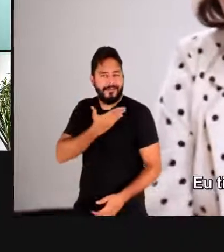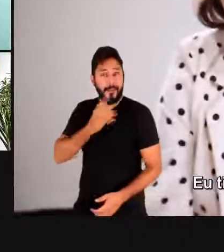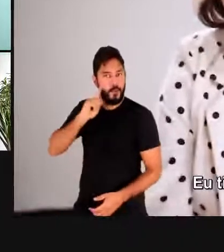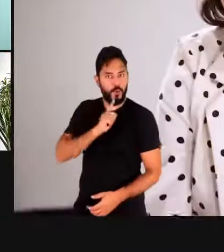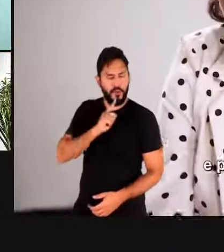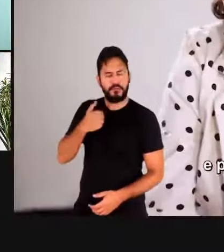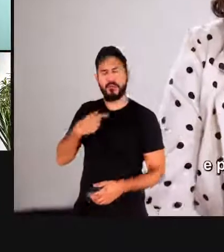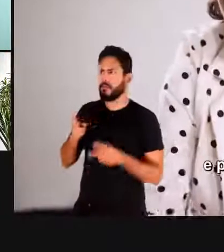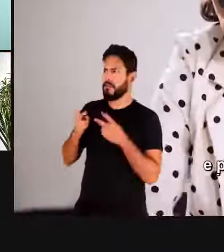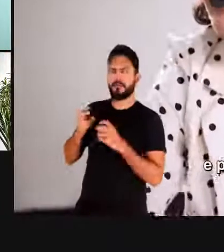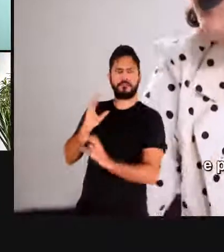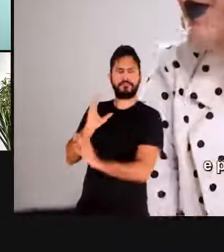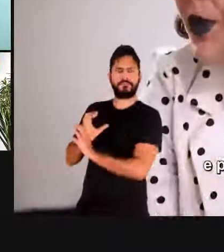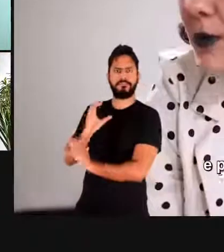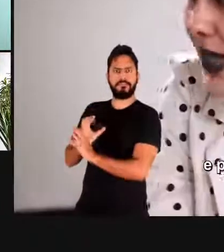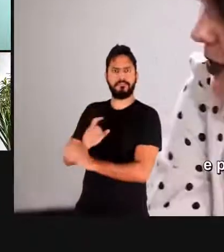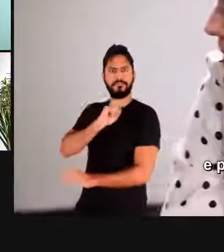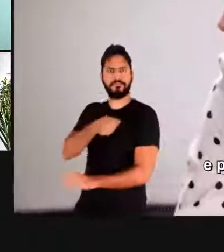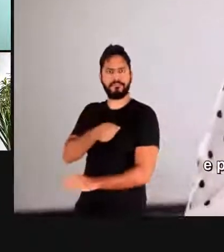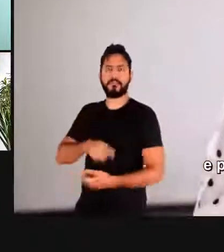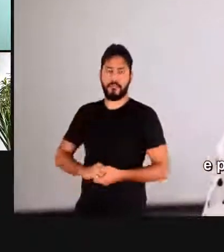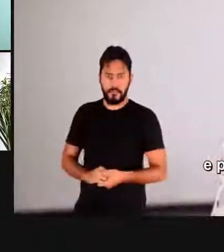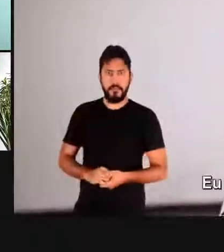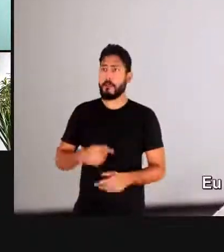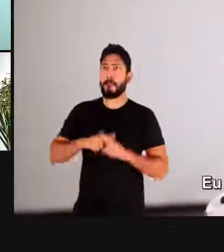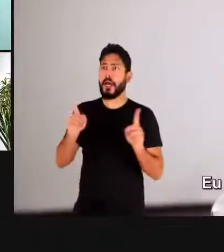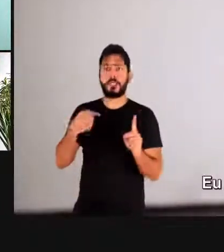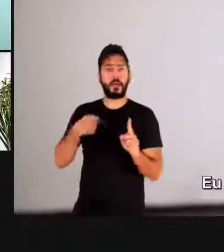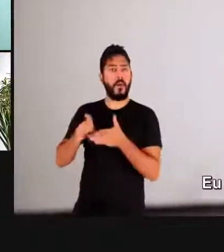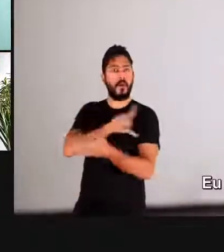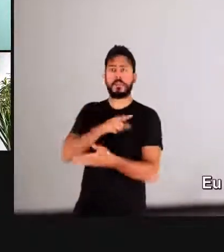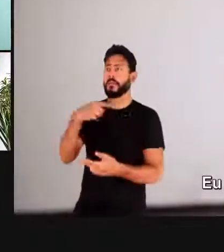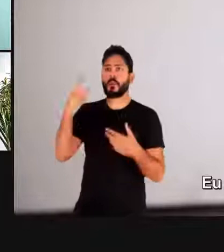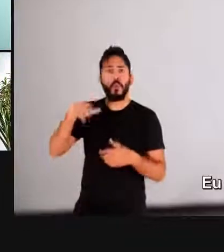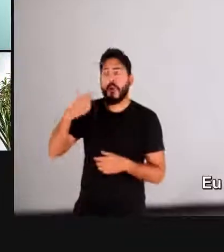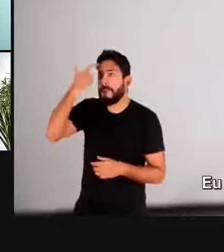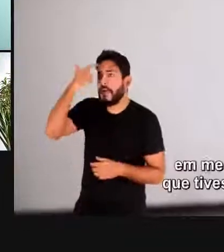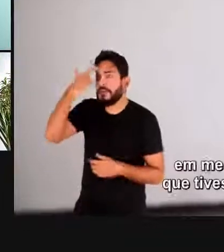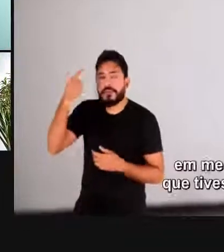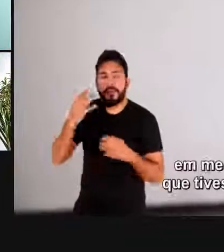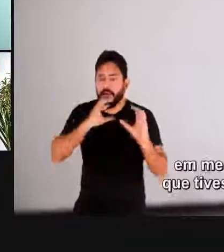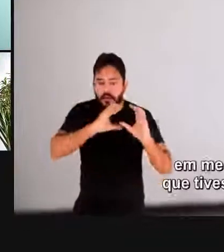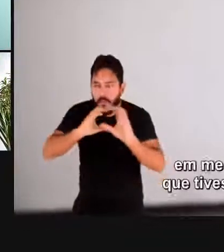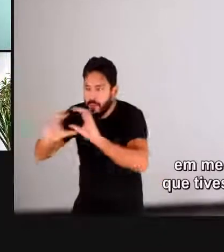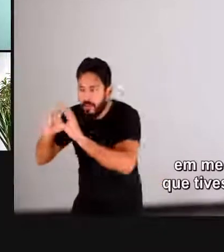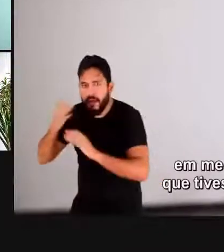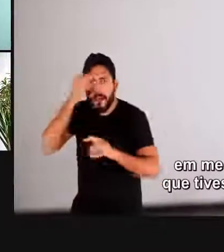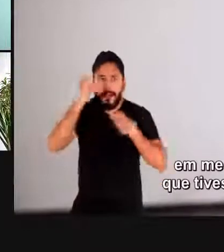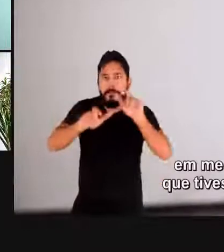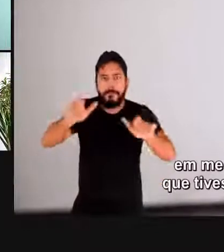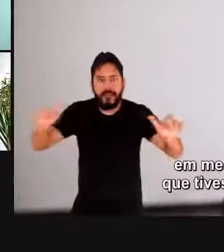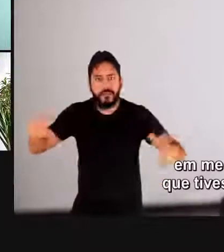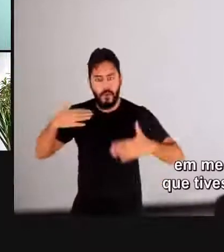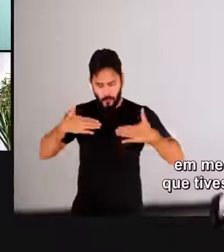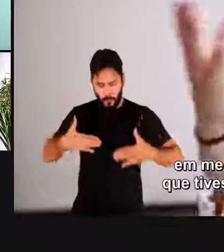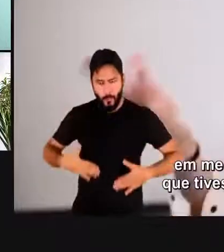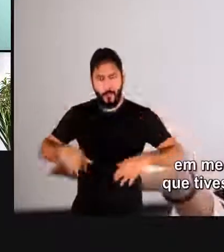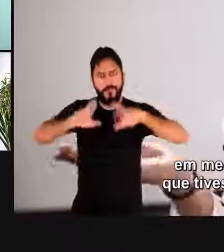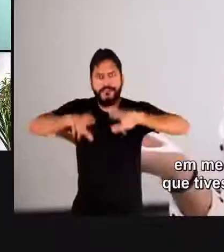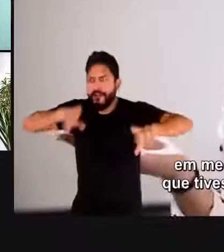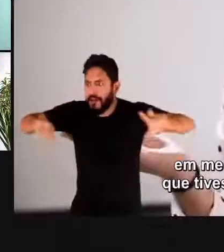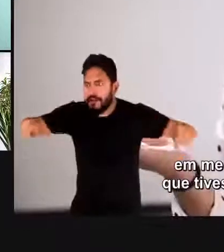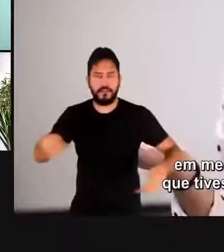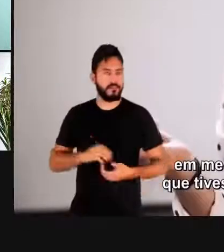colega surda e eu percebi que eu não sabia me comunicar com ela. E eu nunca tinha pensado em me comunicar com pessoas que tivessem